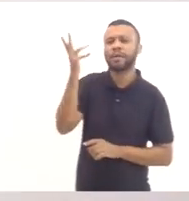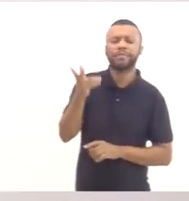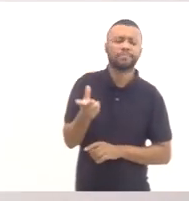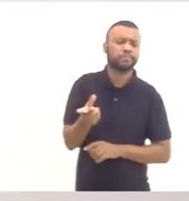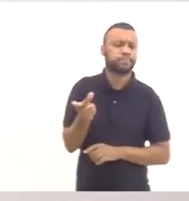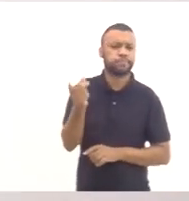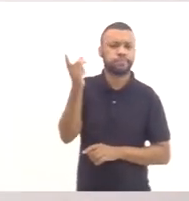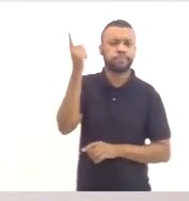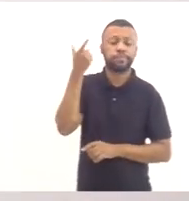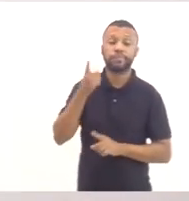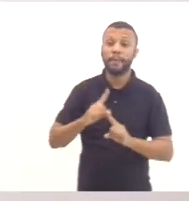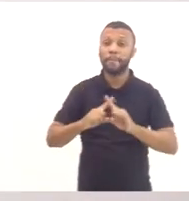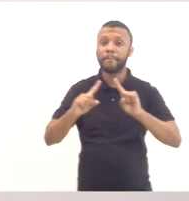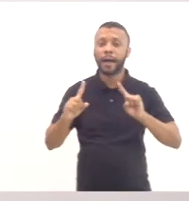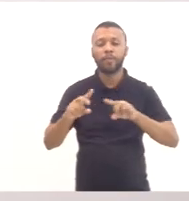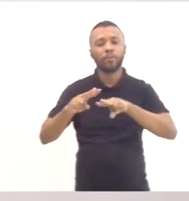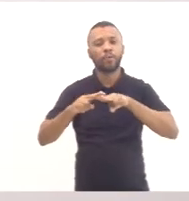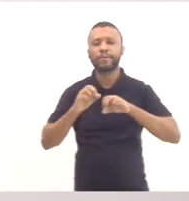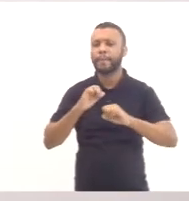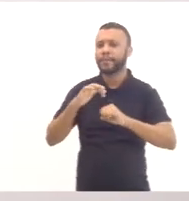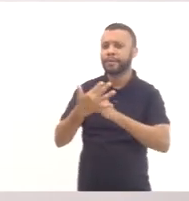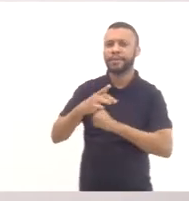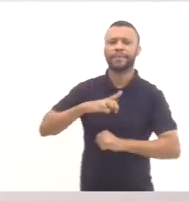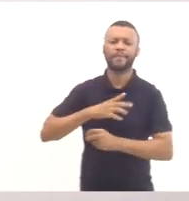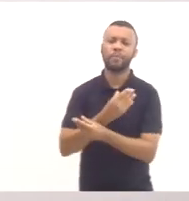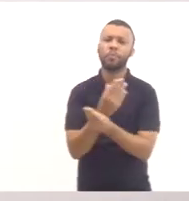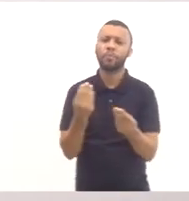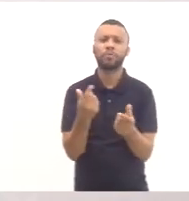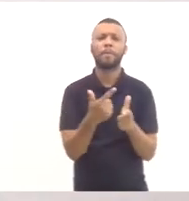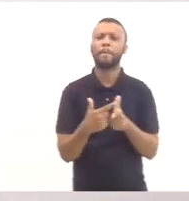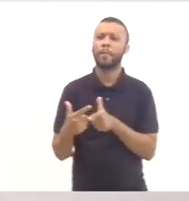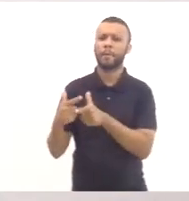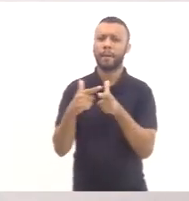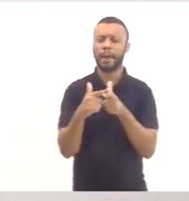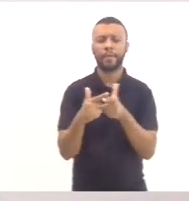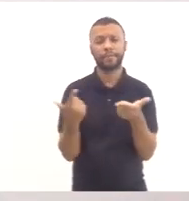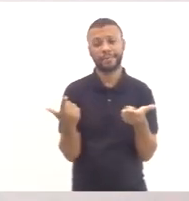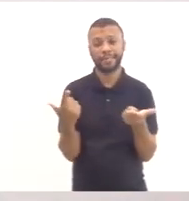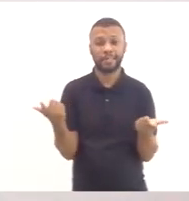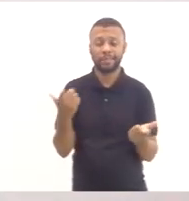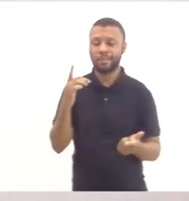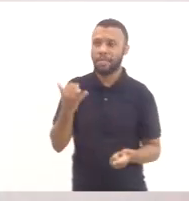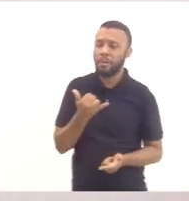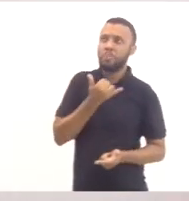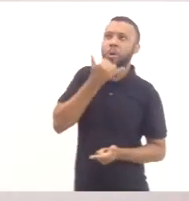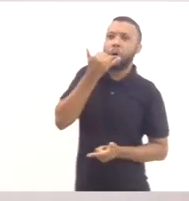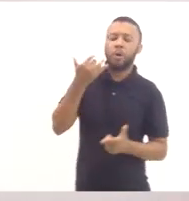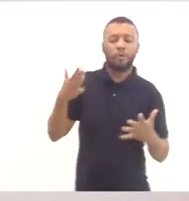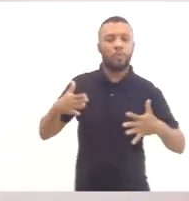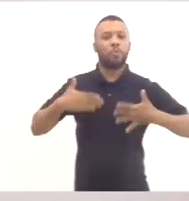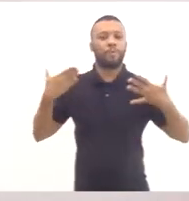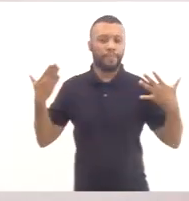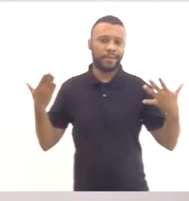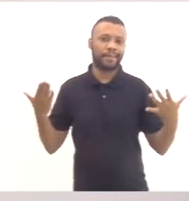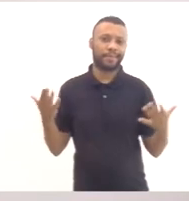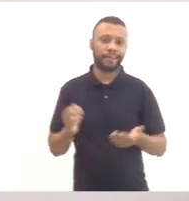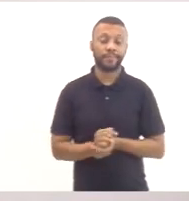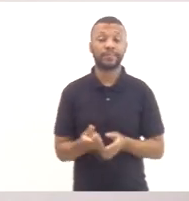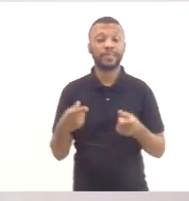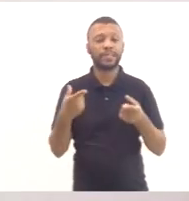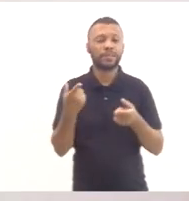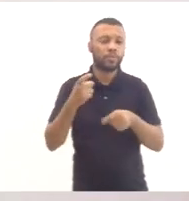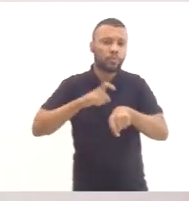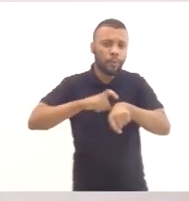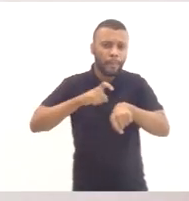pandemia tiveram vários atravessamentos né e nada foi como esperávamos e quando a gente procura na